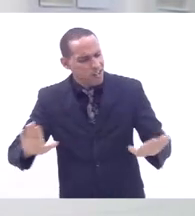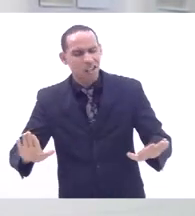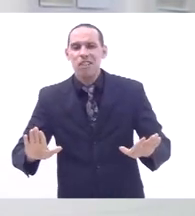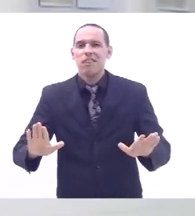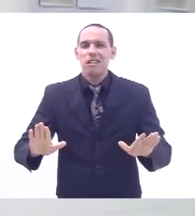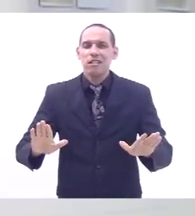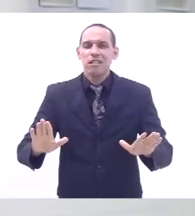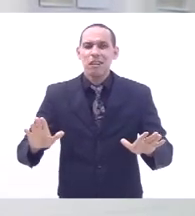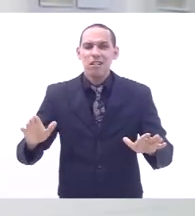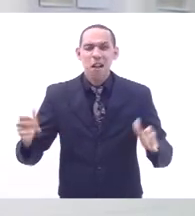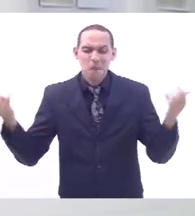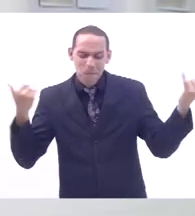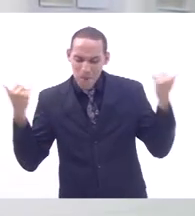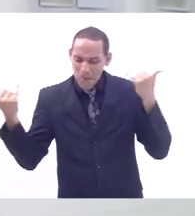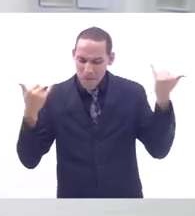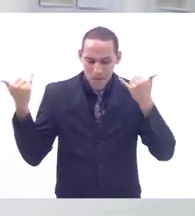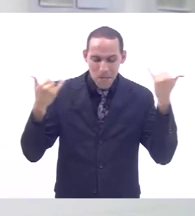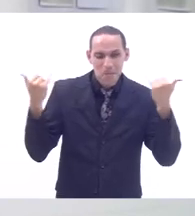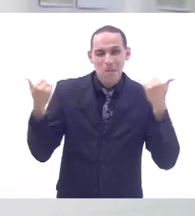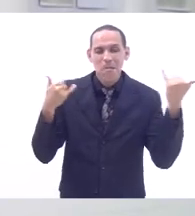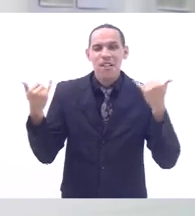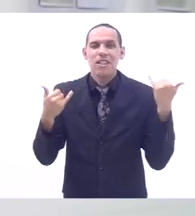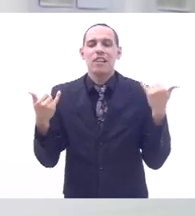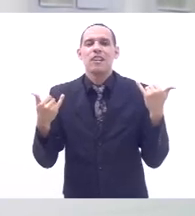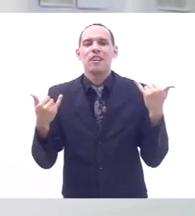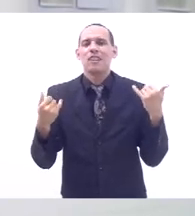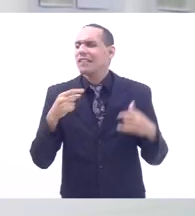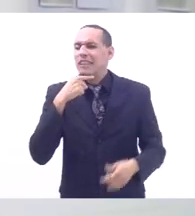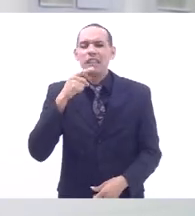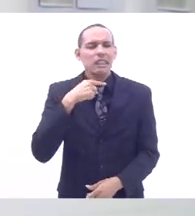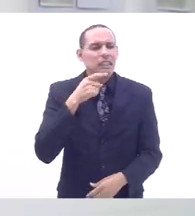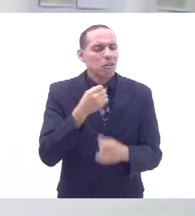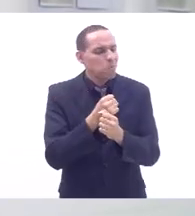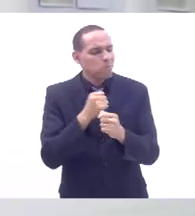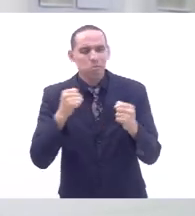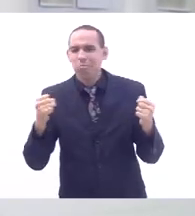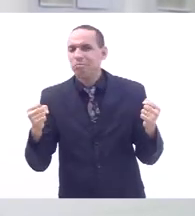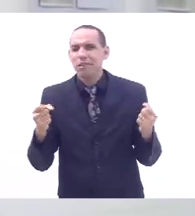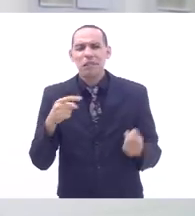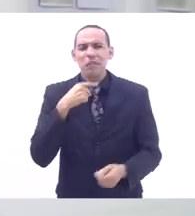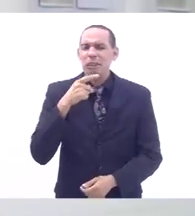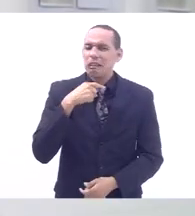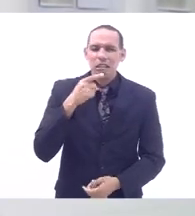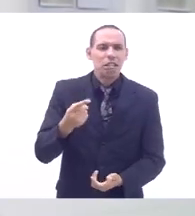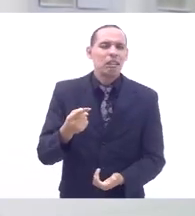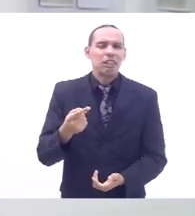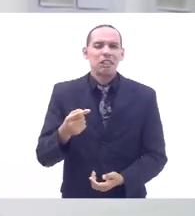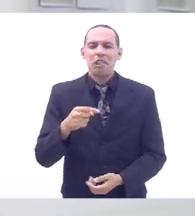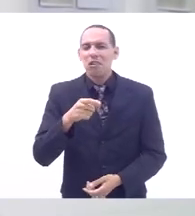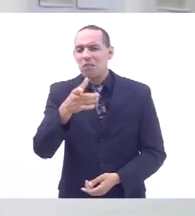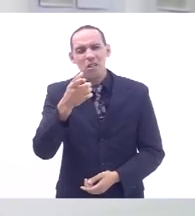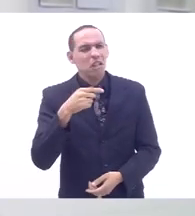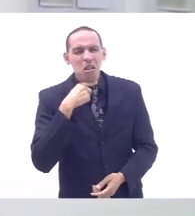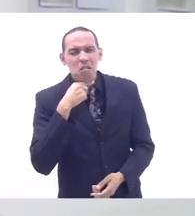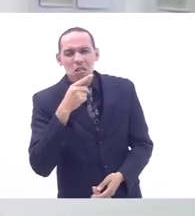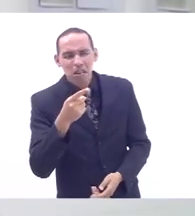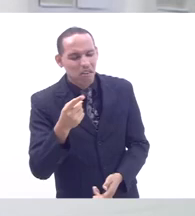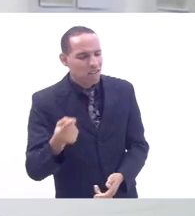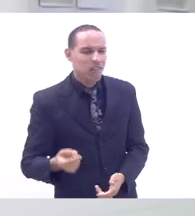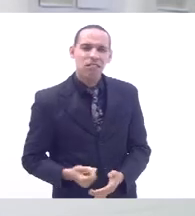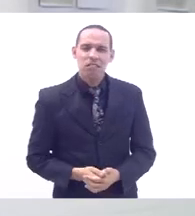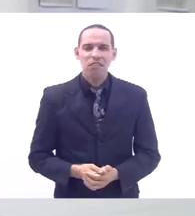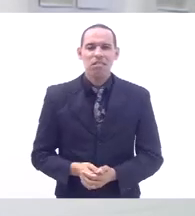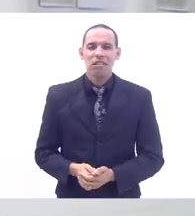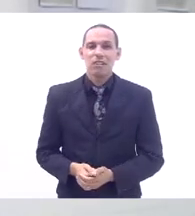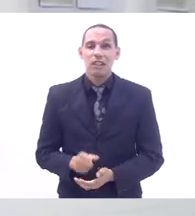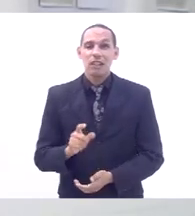Ouvindo muitas vozes dizendo que não seria possível, que eu não seria capaz, que